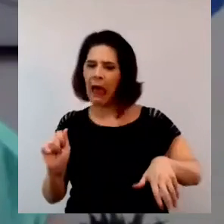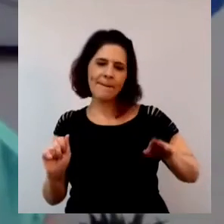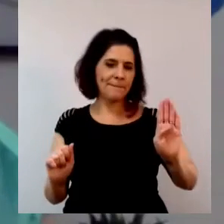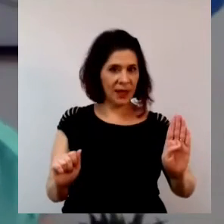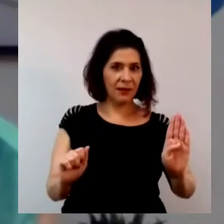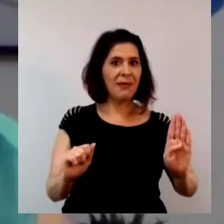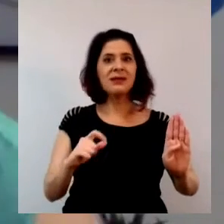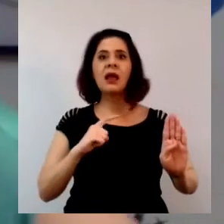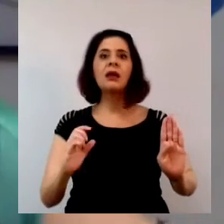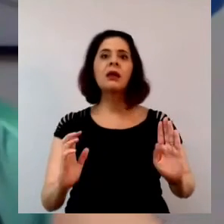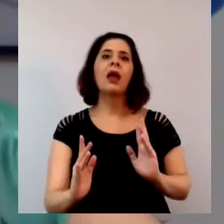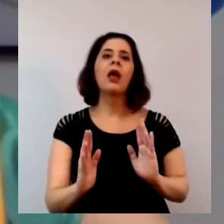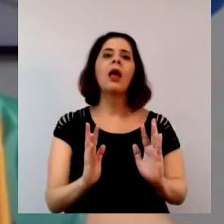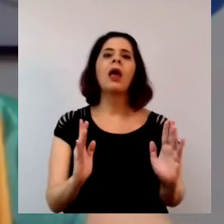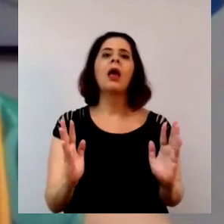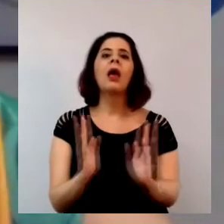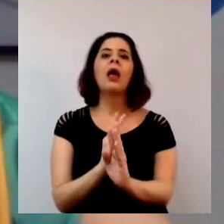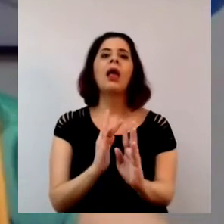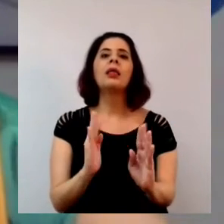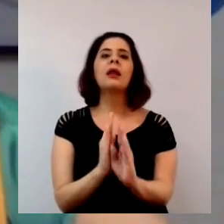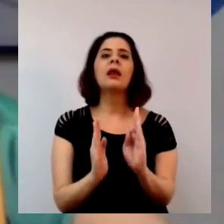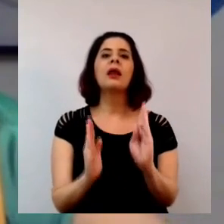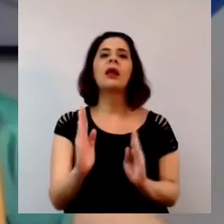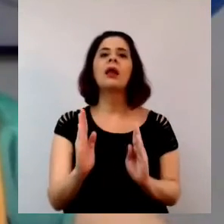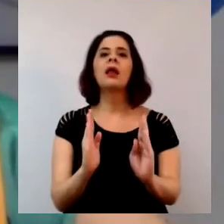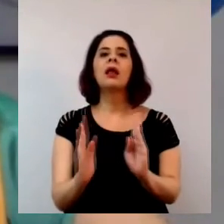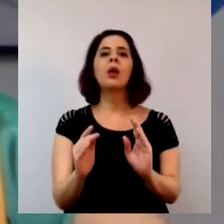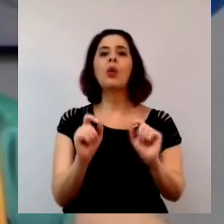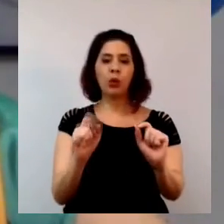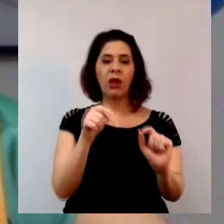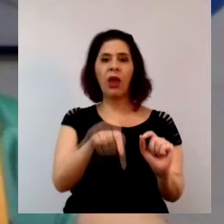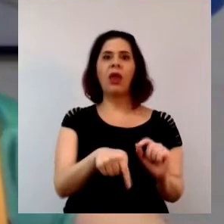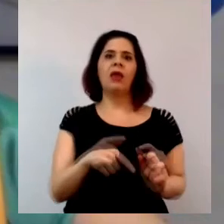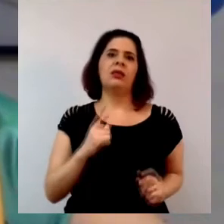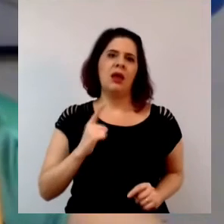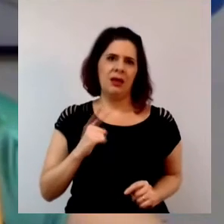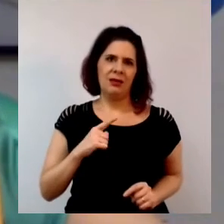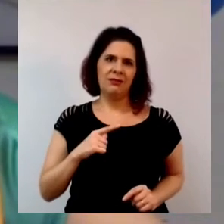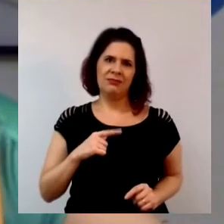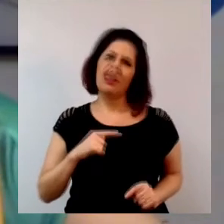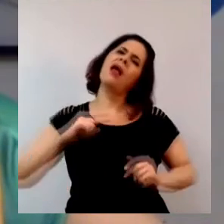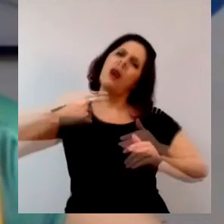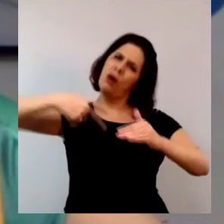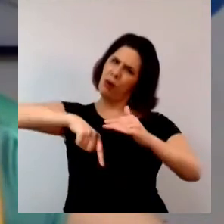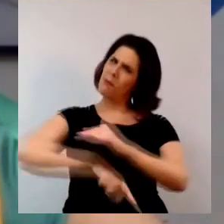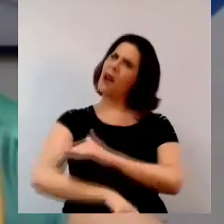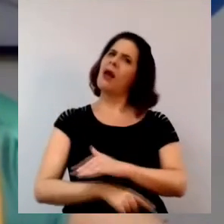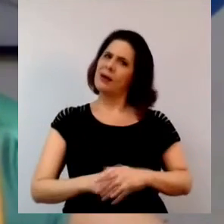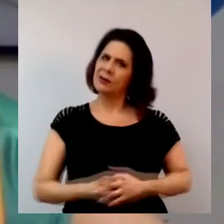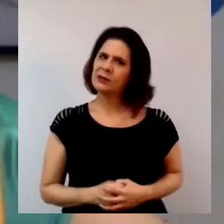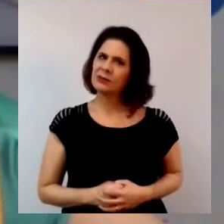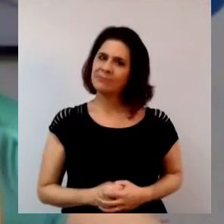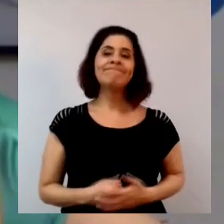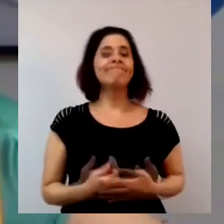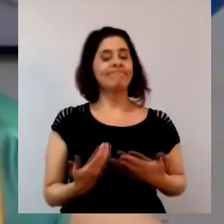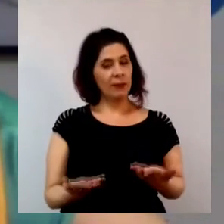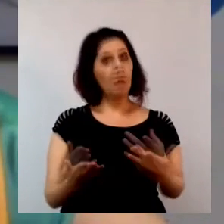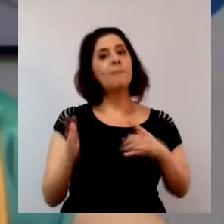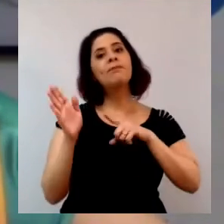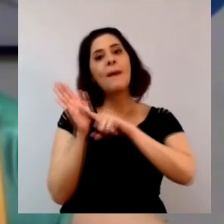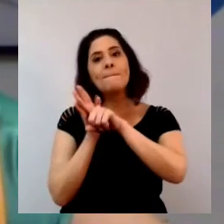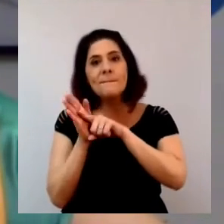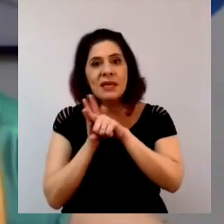né? Supostos polos. E então a pesquisa ela ajuda a gente a